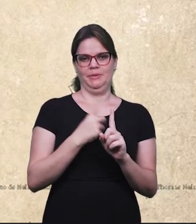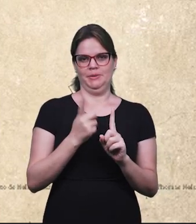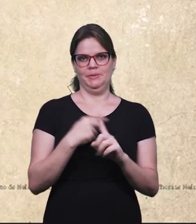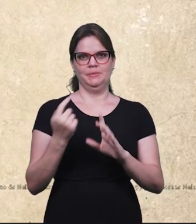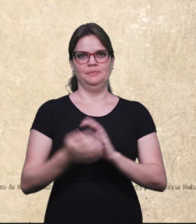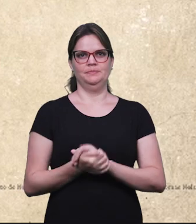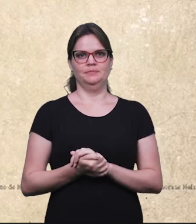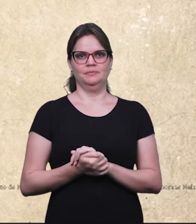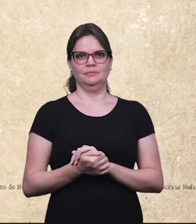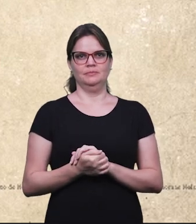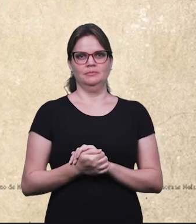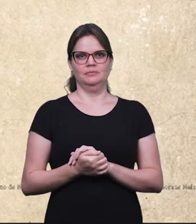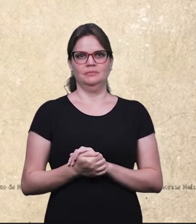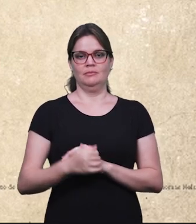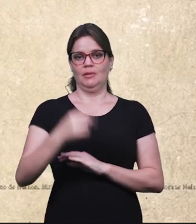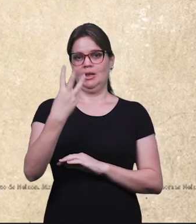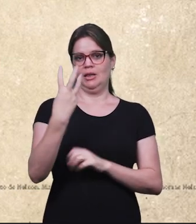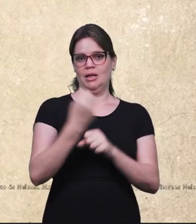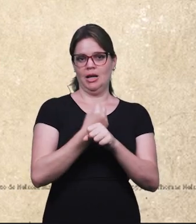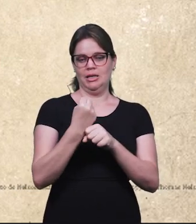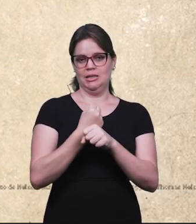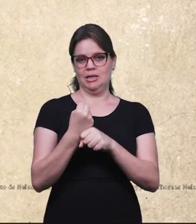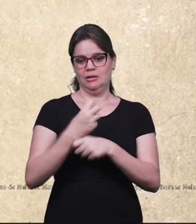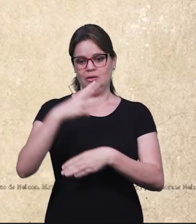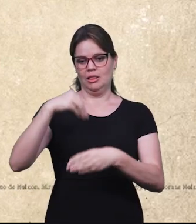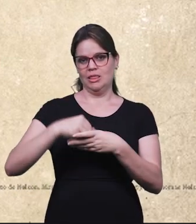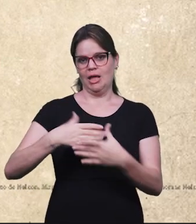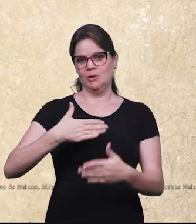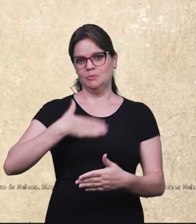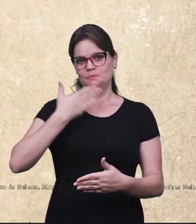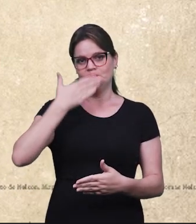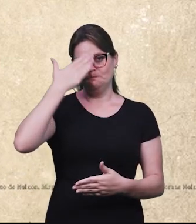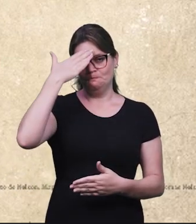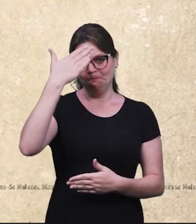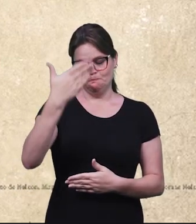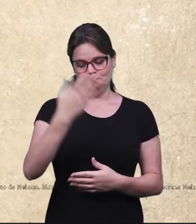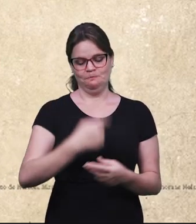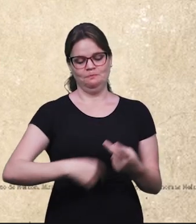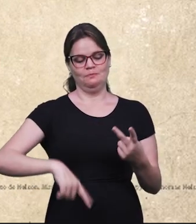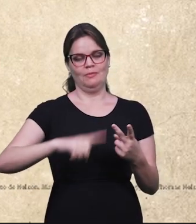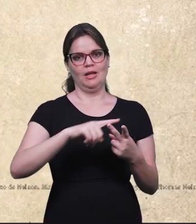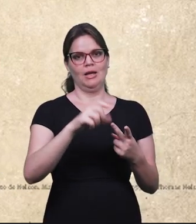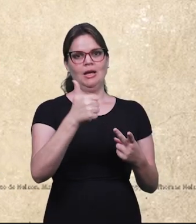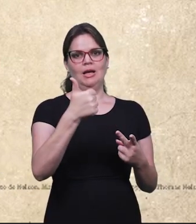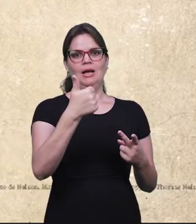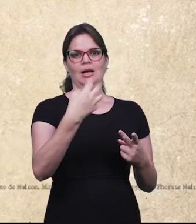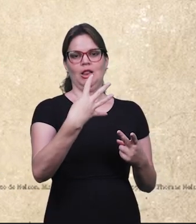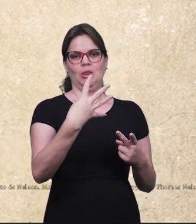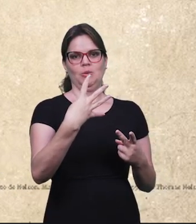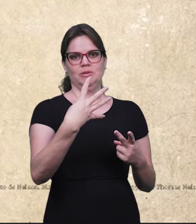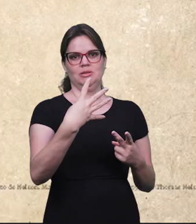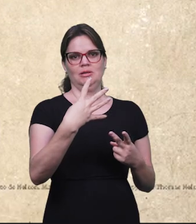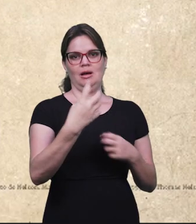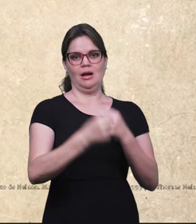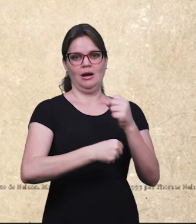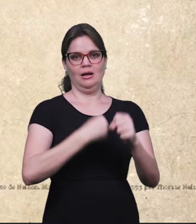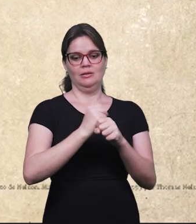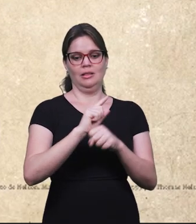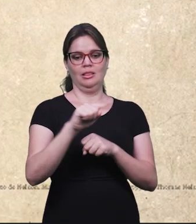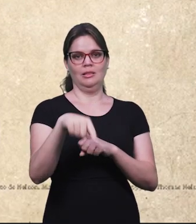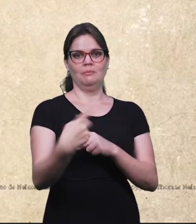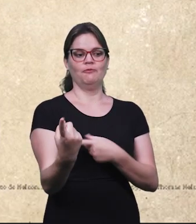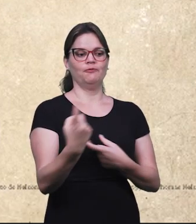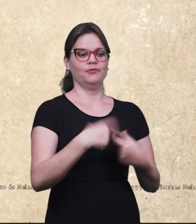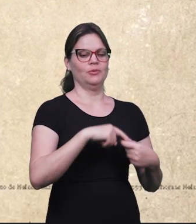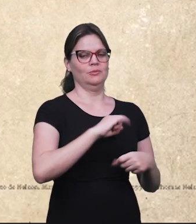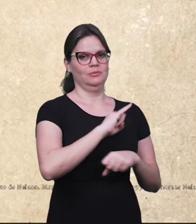Primeiro, 3 anos foi na Arábia, depois mais 14 anos voltou,